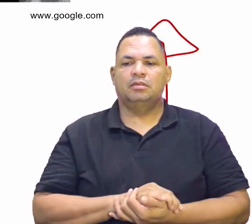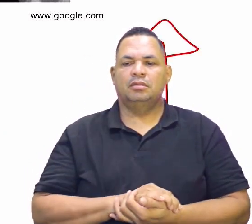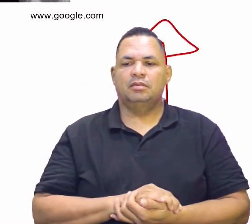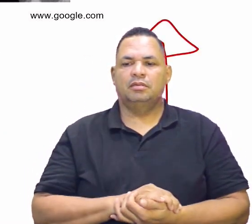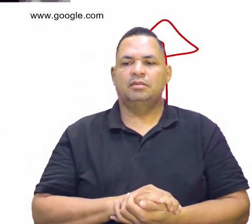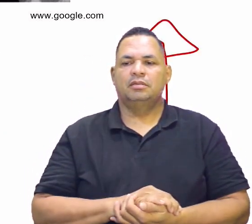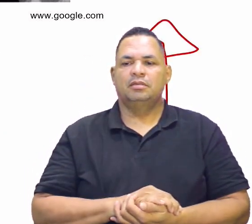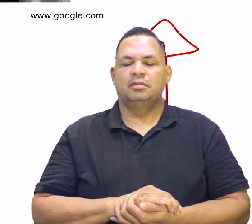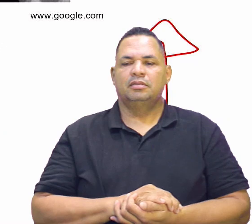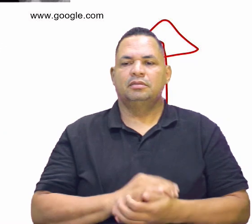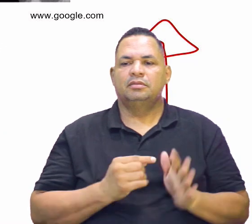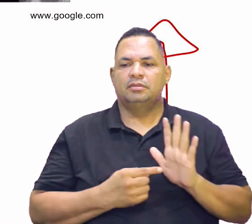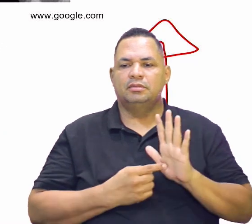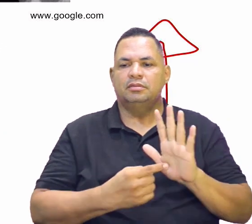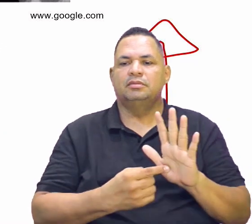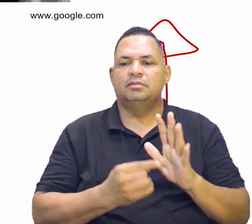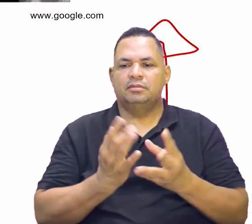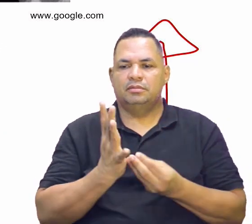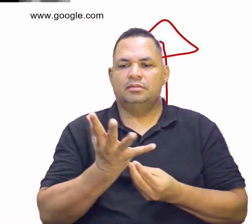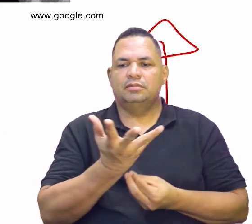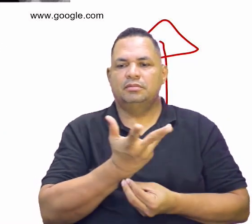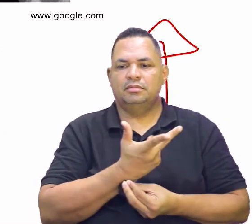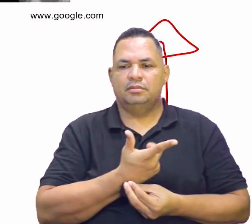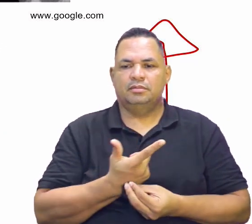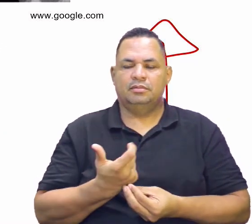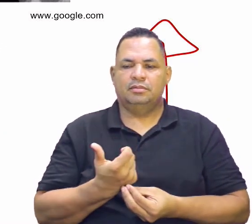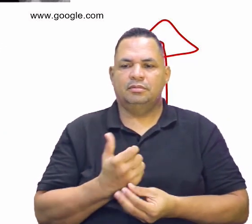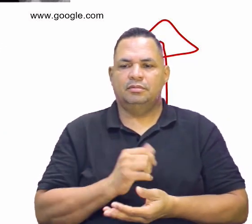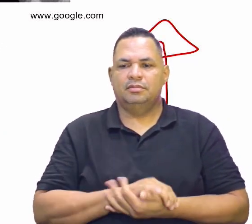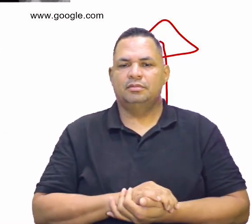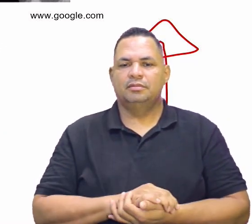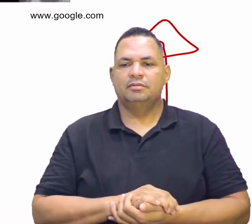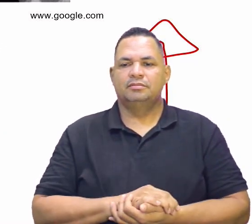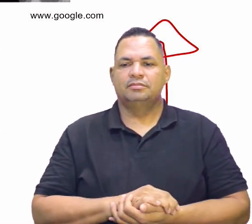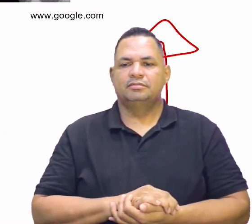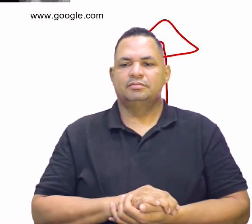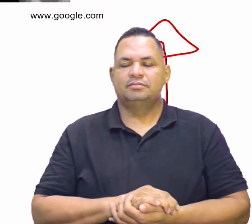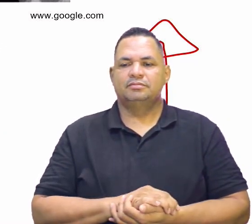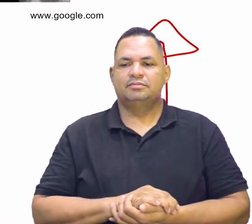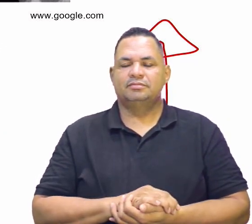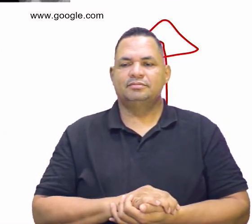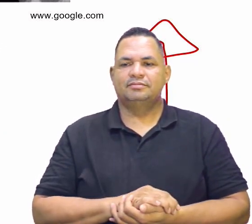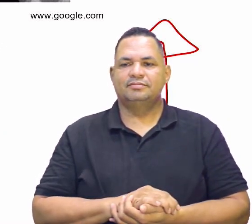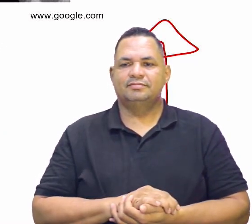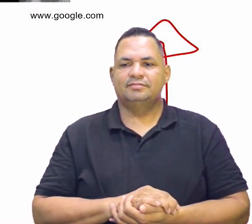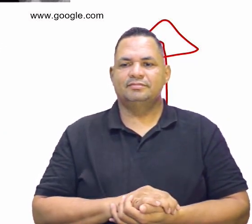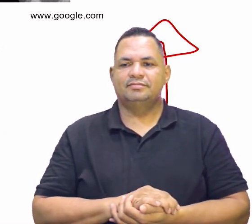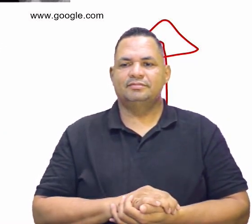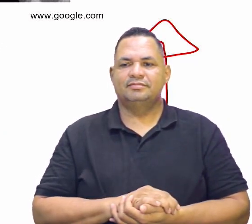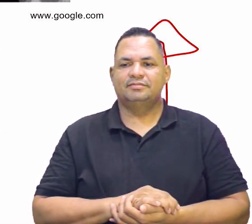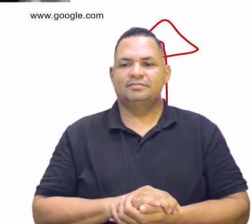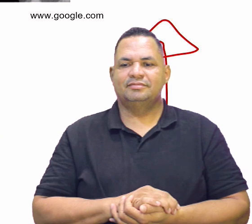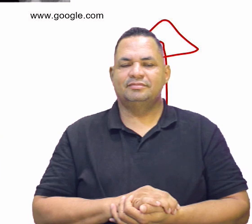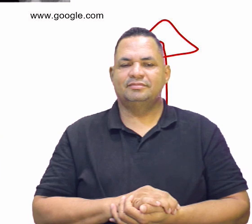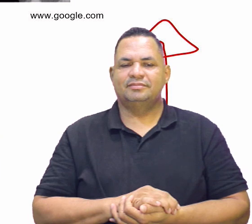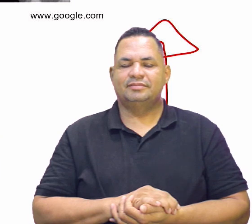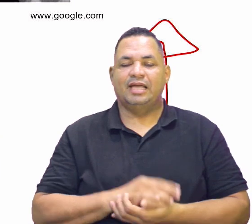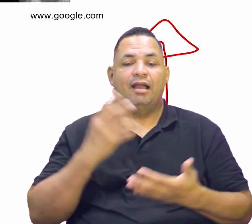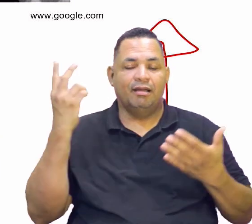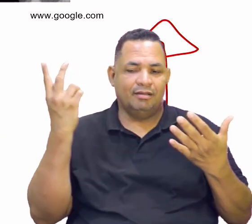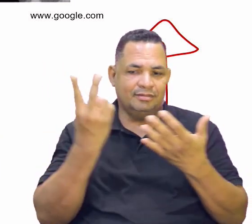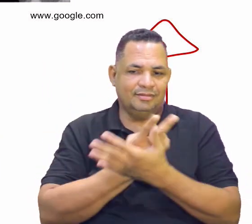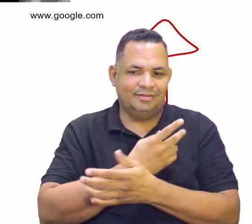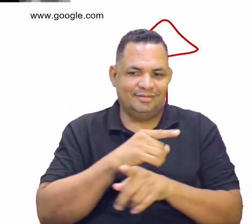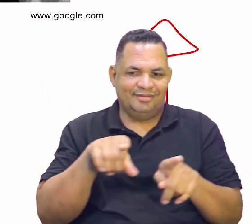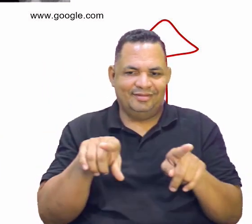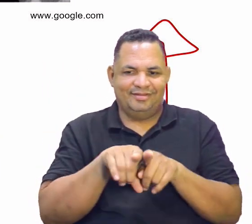Então, aqui representa que é uma arte. Pegou ali, não serve mais, pronto, uma arte dadaísta. A mesma coisa